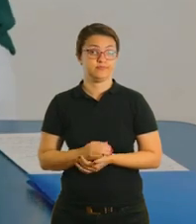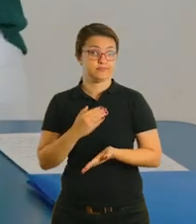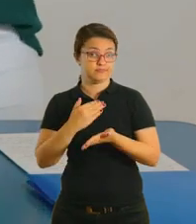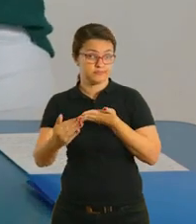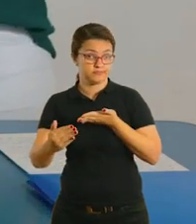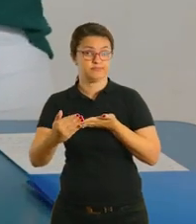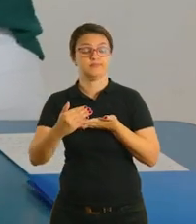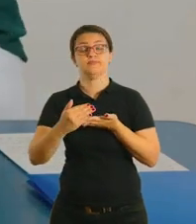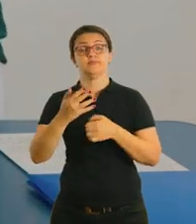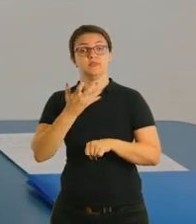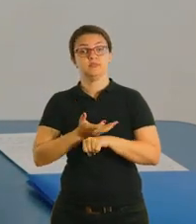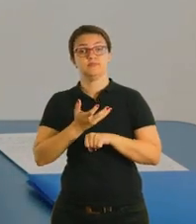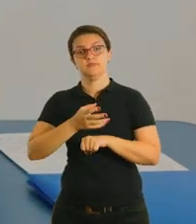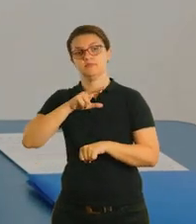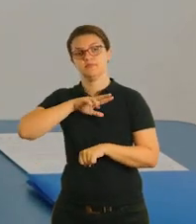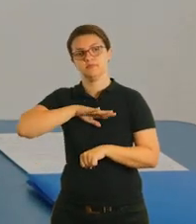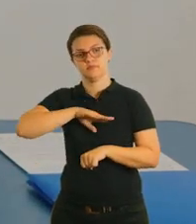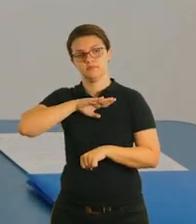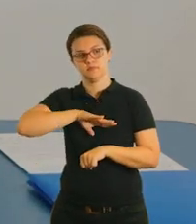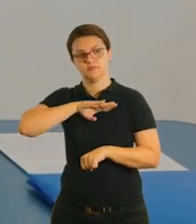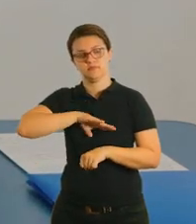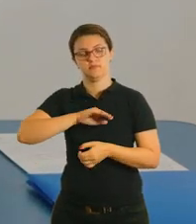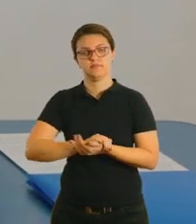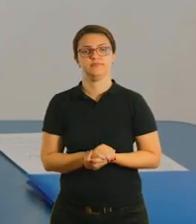Vamos iniciar pela disciplina de Língua Portuguesa.